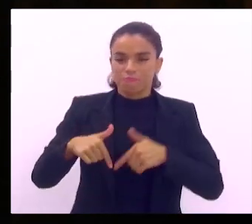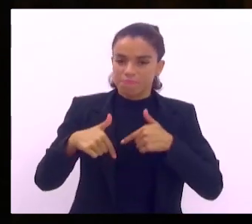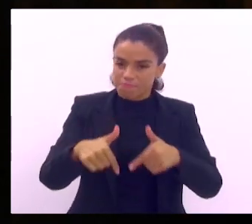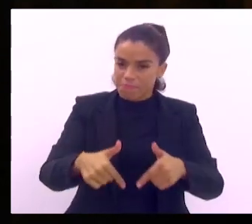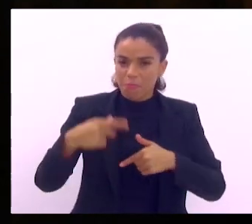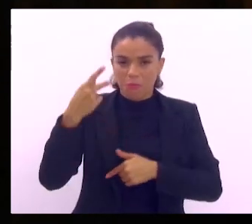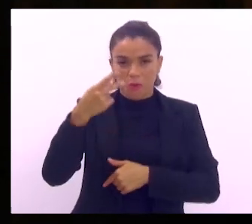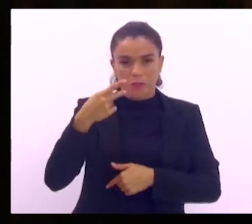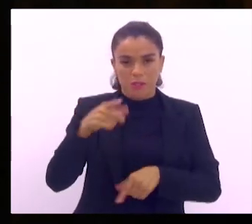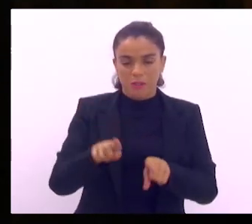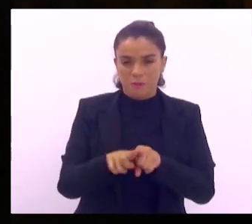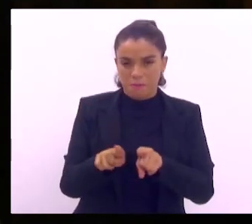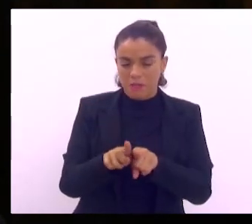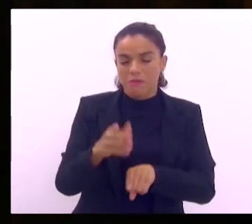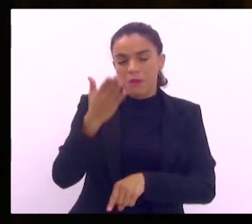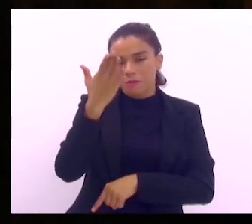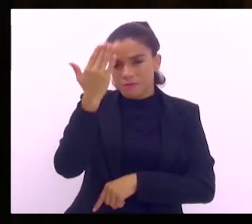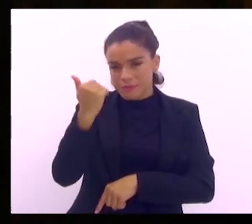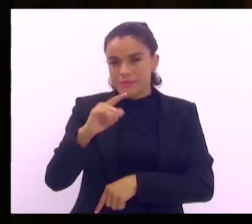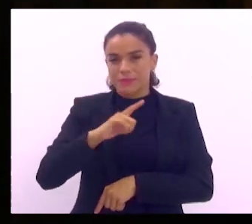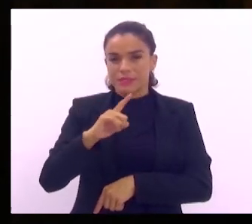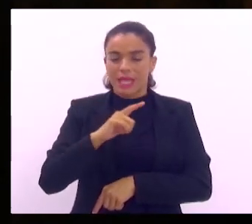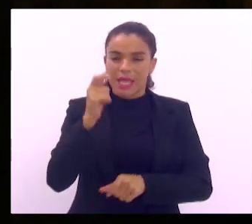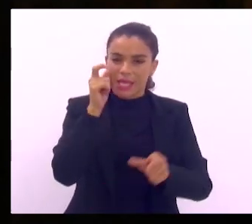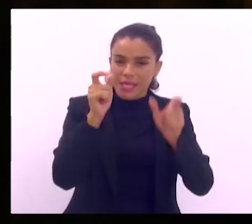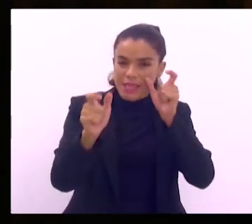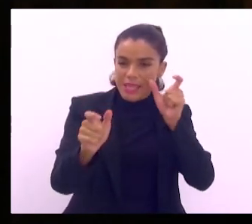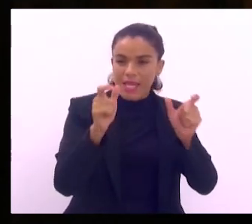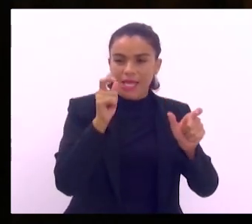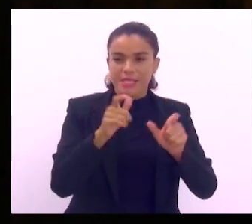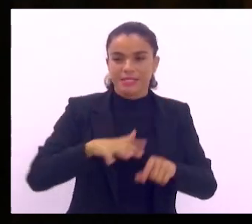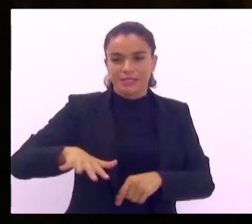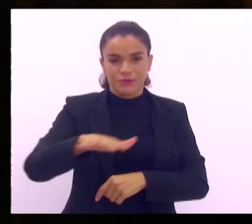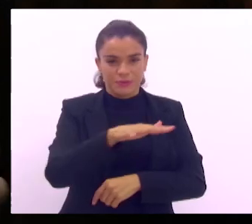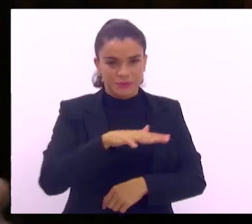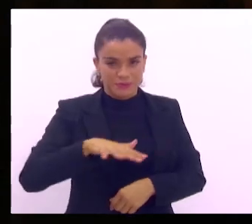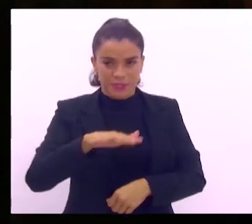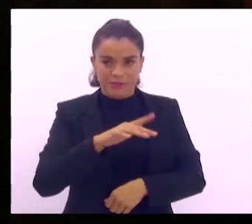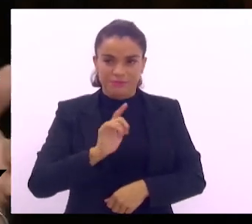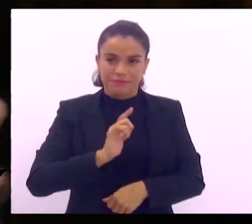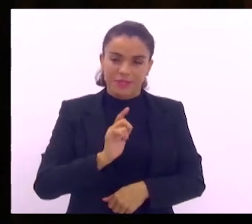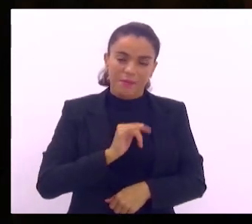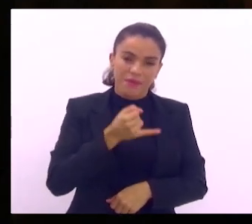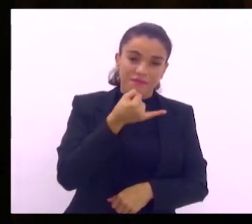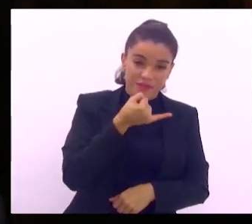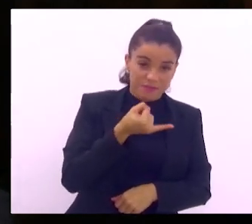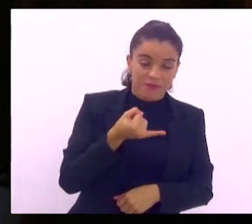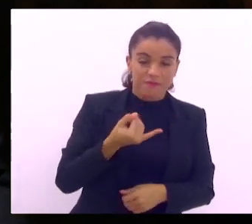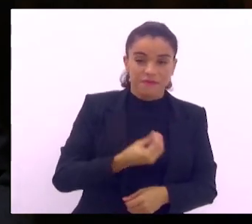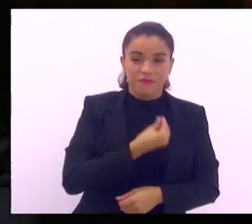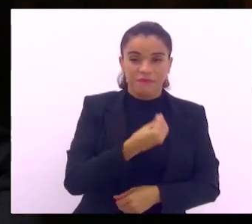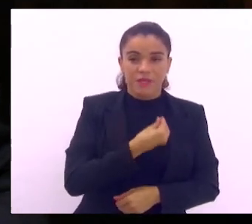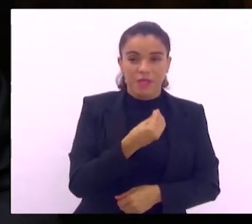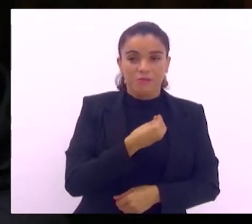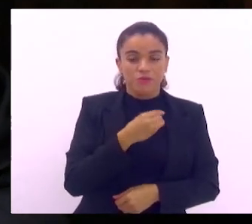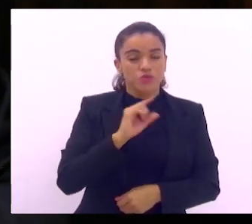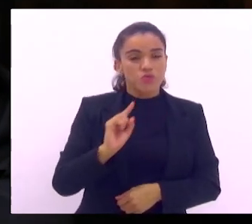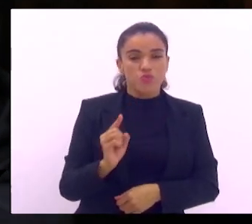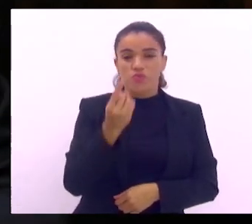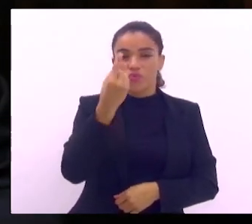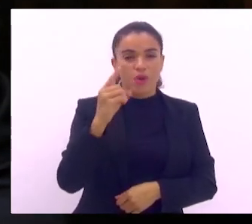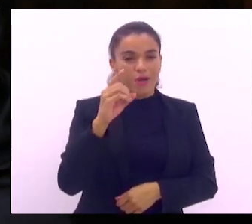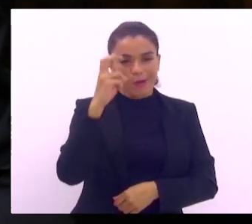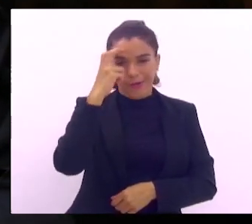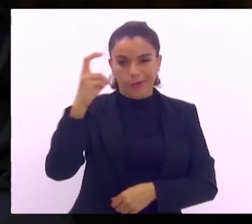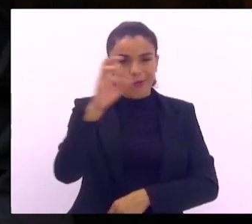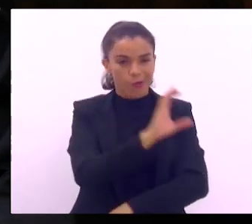sei que existem vários interesses naquele espaço. Nós temos, infelizmente, vivemos uma monocultura do